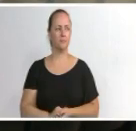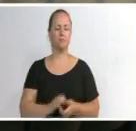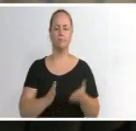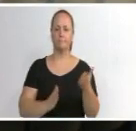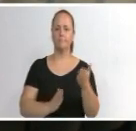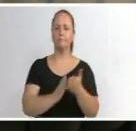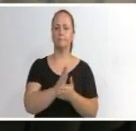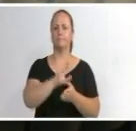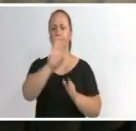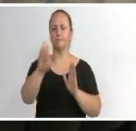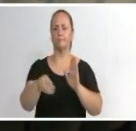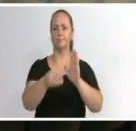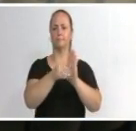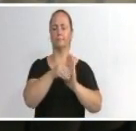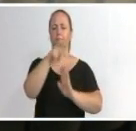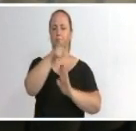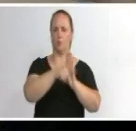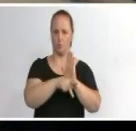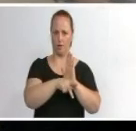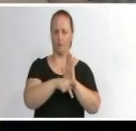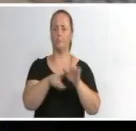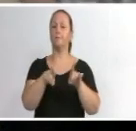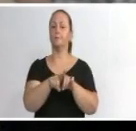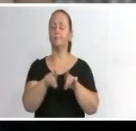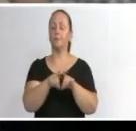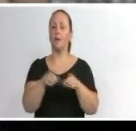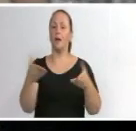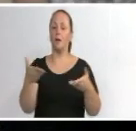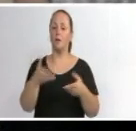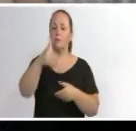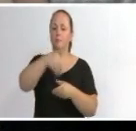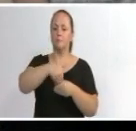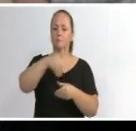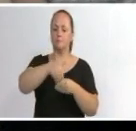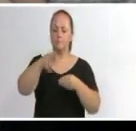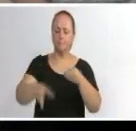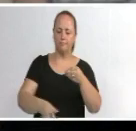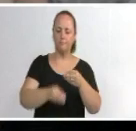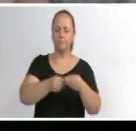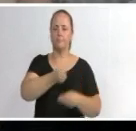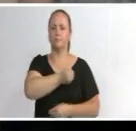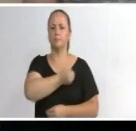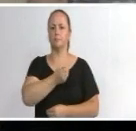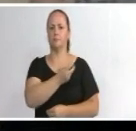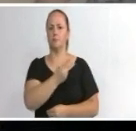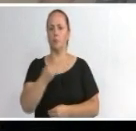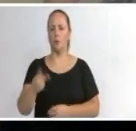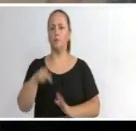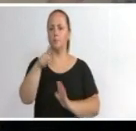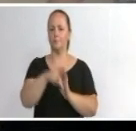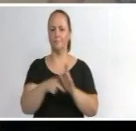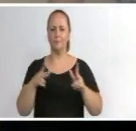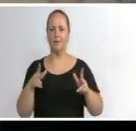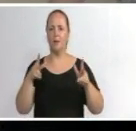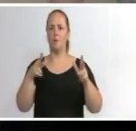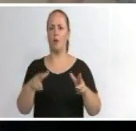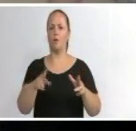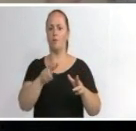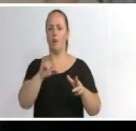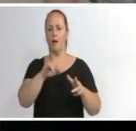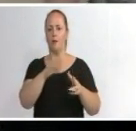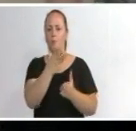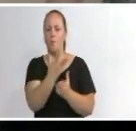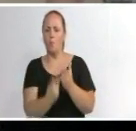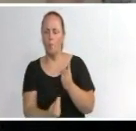Aprovada, incorporada ao projeto. Em votação, emenda 2 ao projeto de lei complementar 1550. Emenda supressiva.